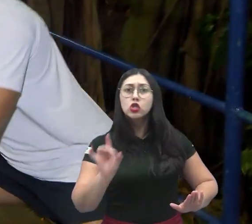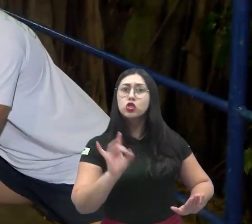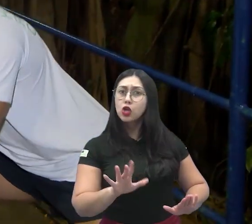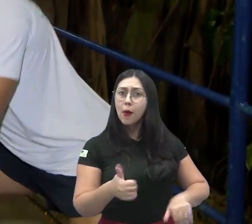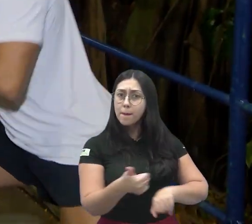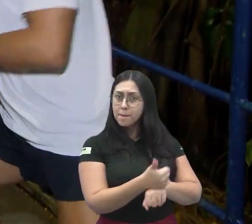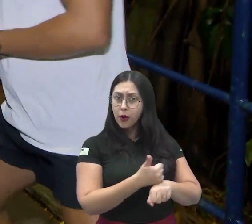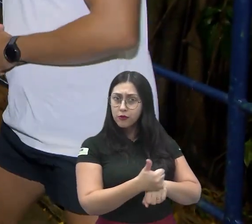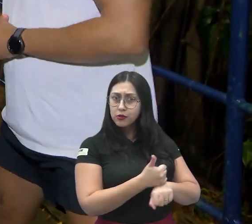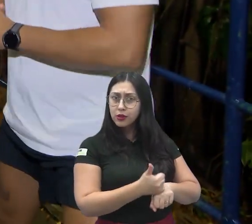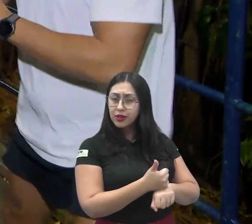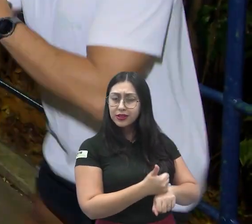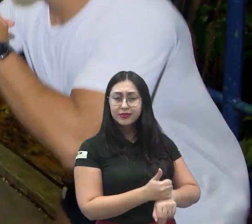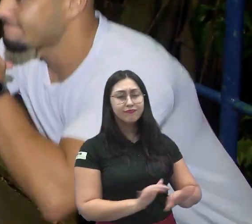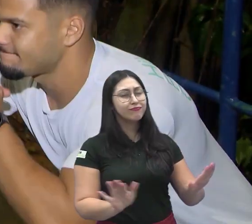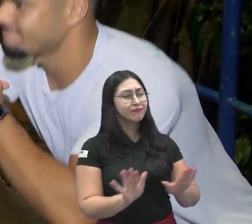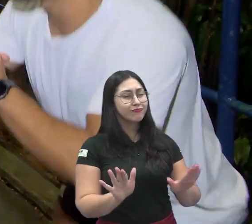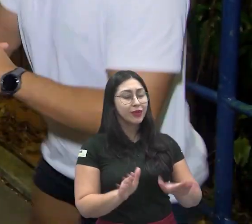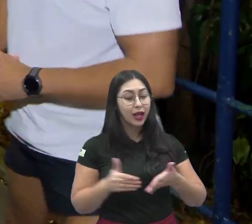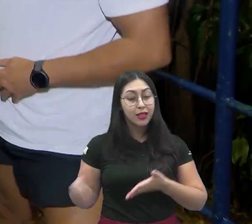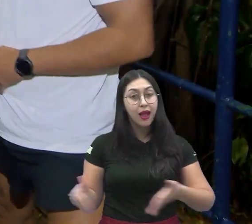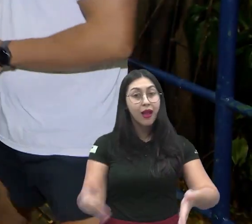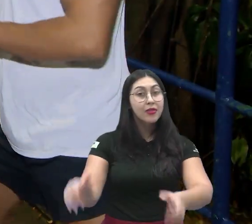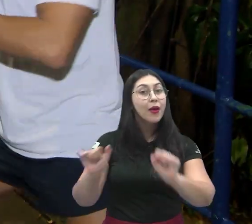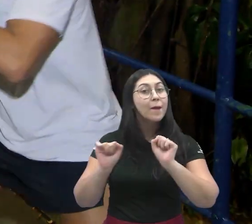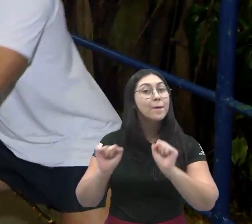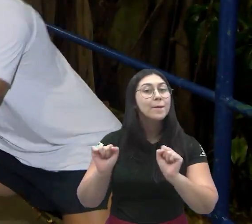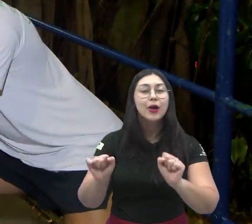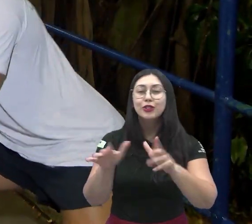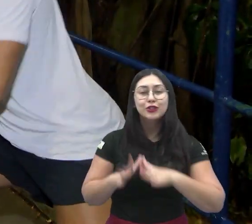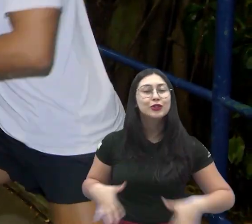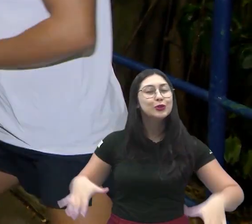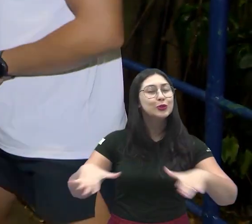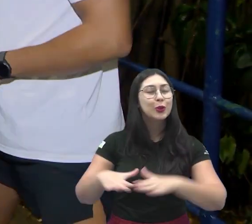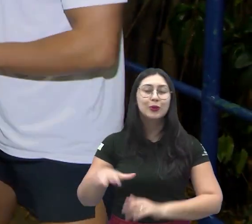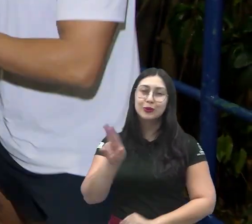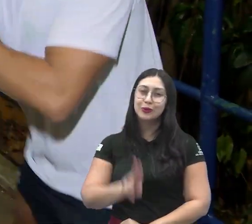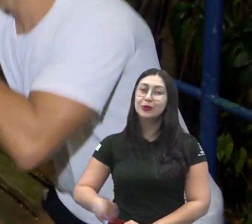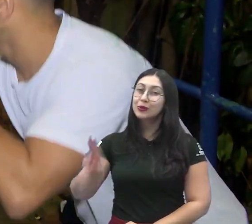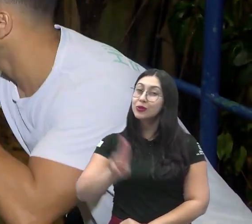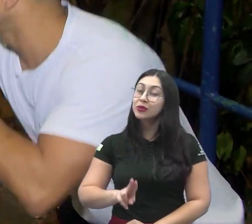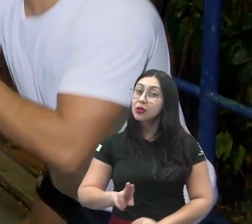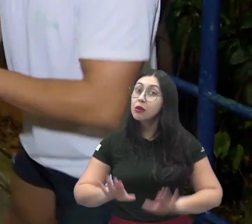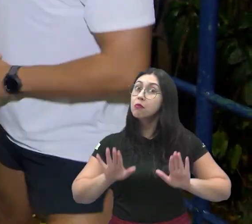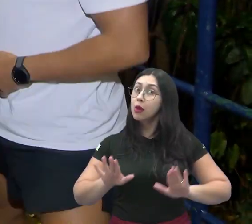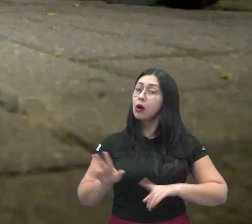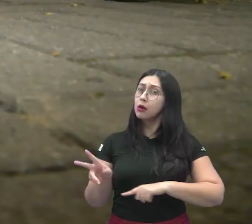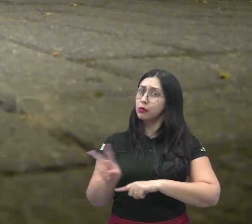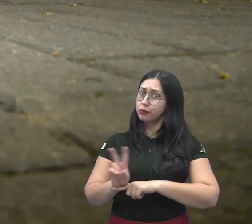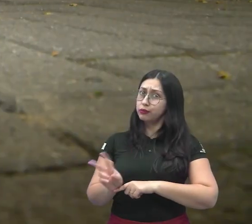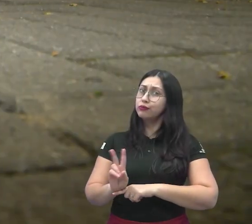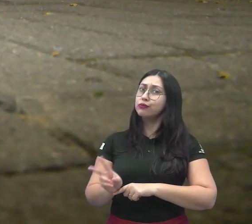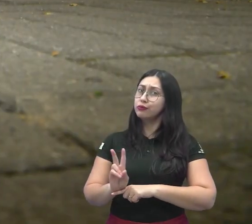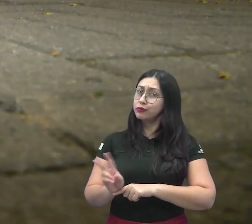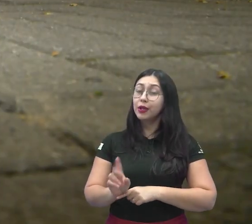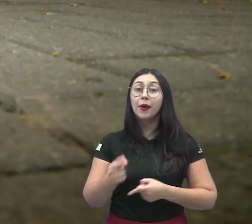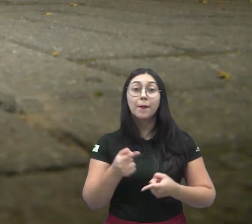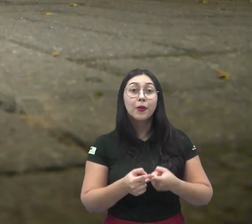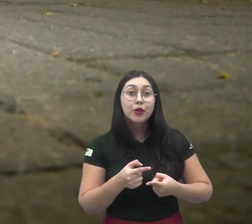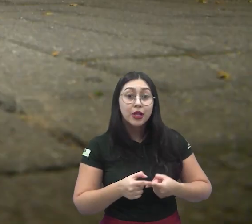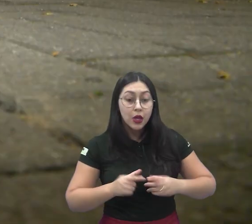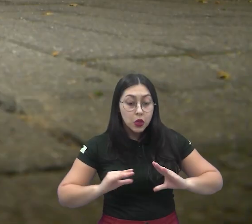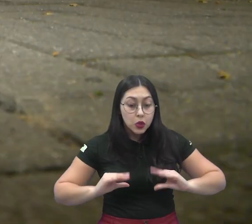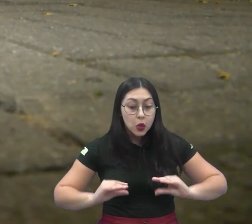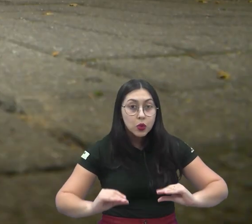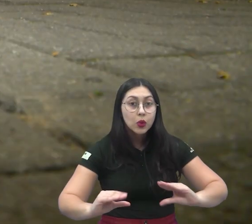além do potencial para atletas profissionais, a pista também poderá ser usada por toda a população, mas com